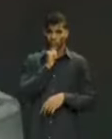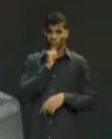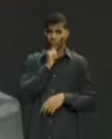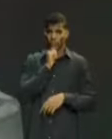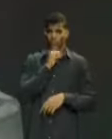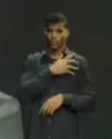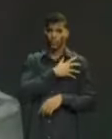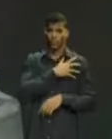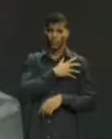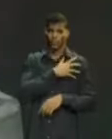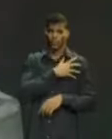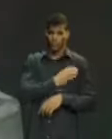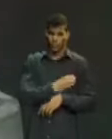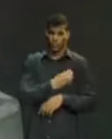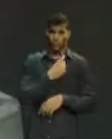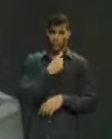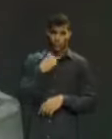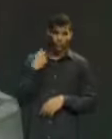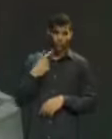pais,